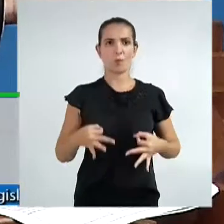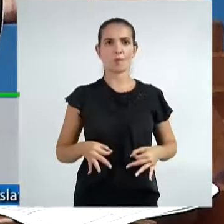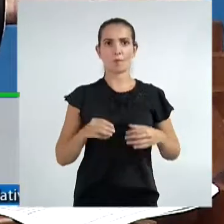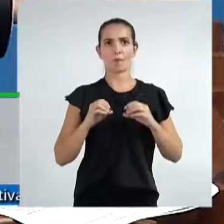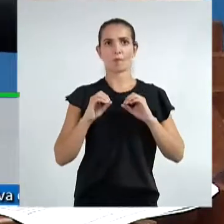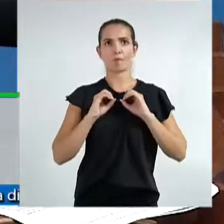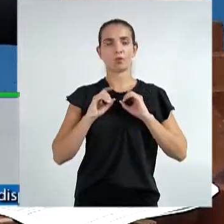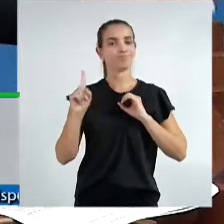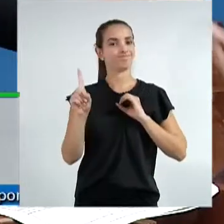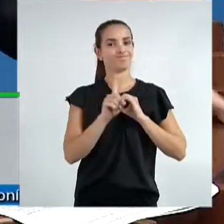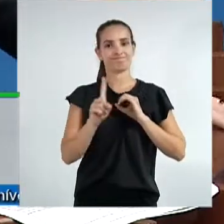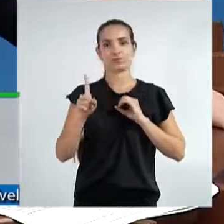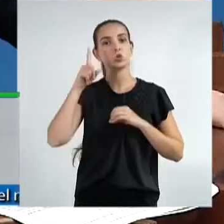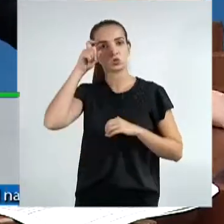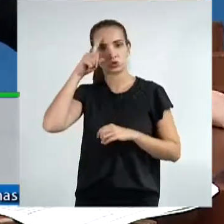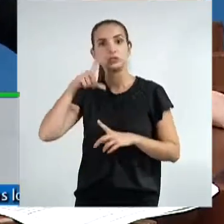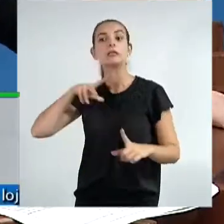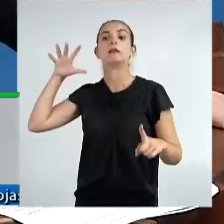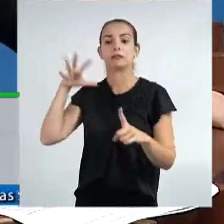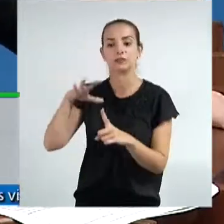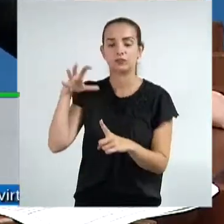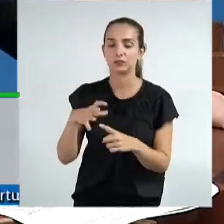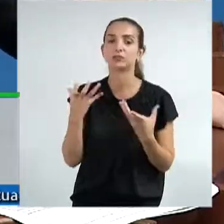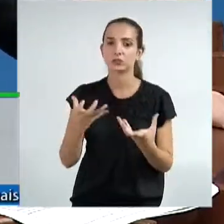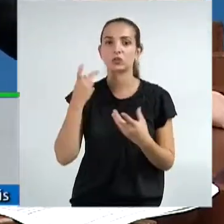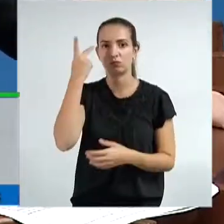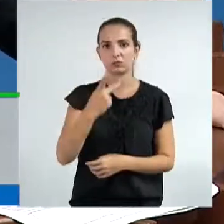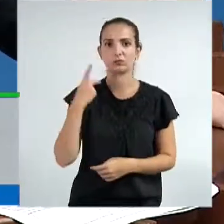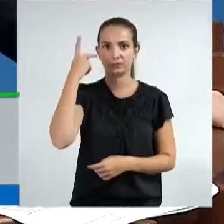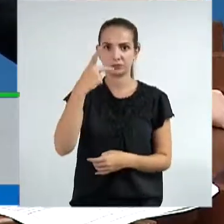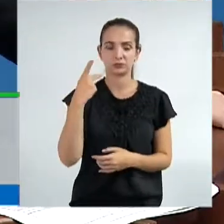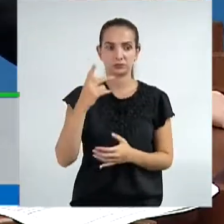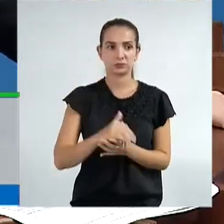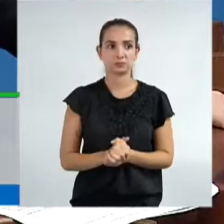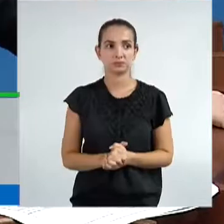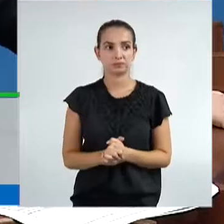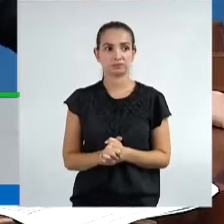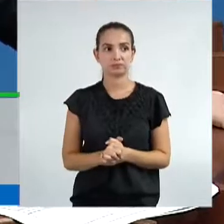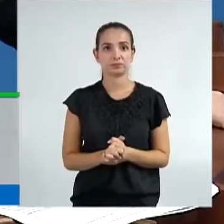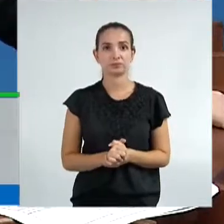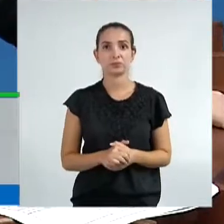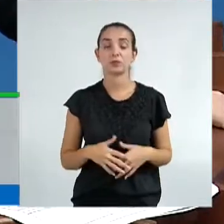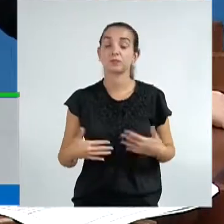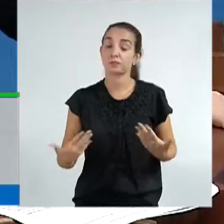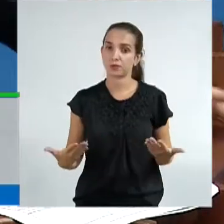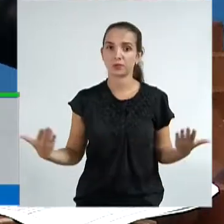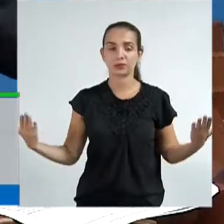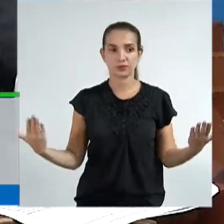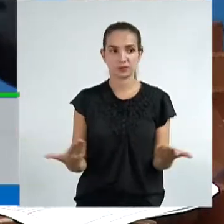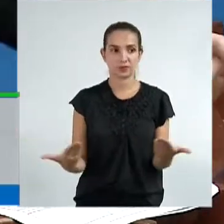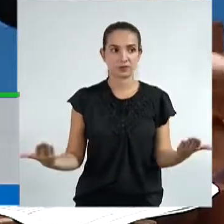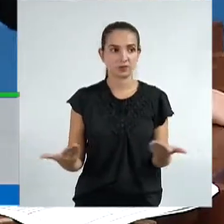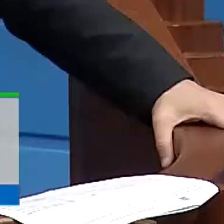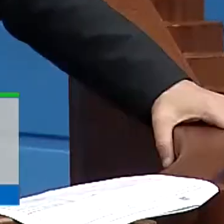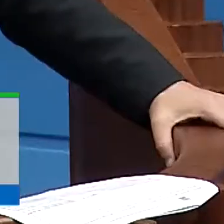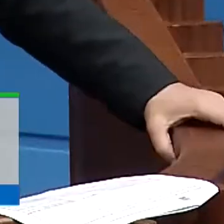federal, e o que ele queria mesmo era fazer carreira na política, né? E agora,